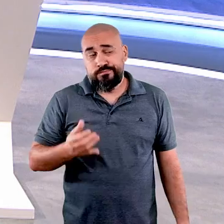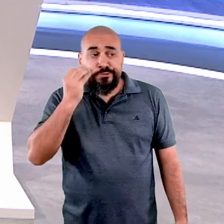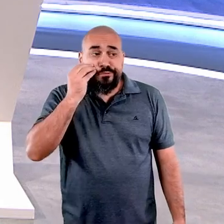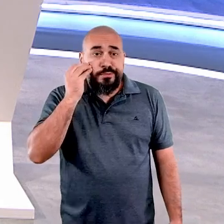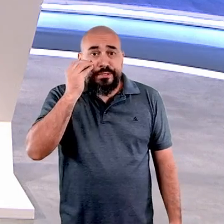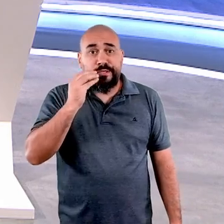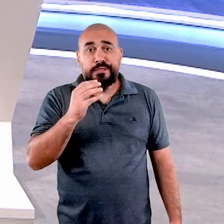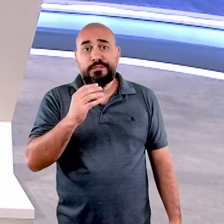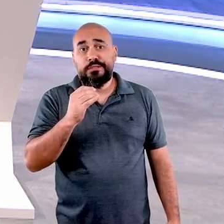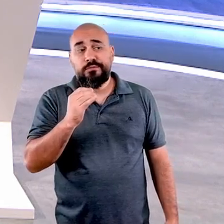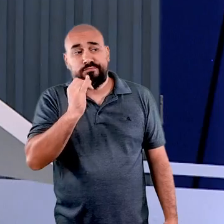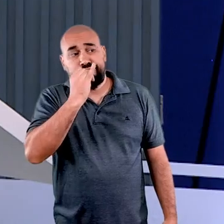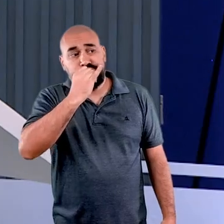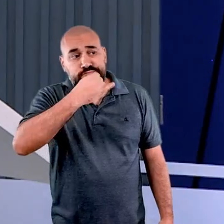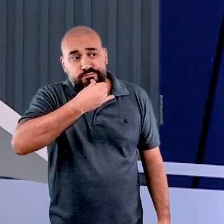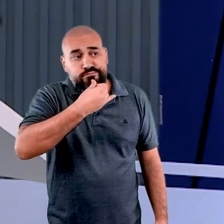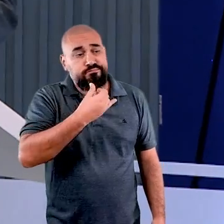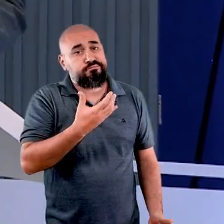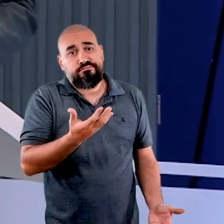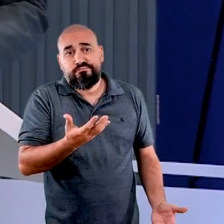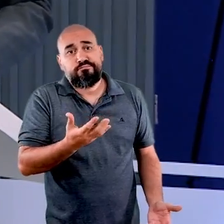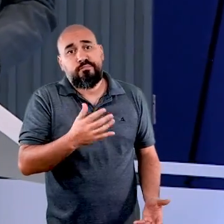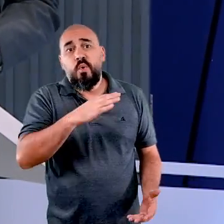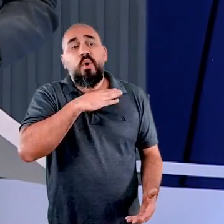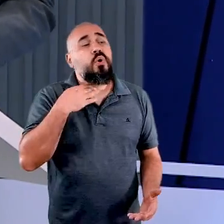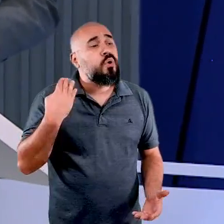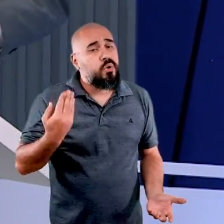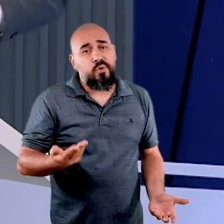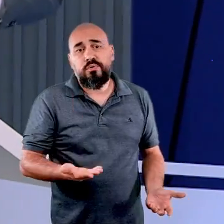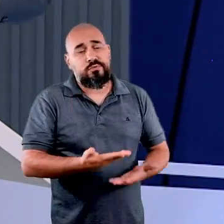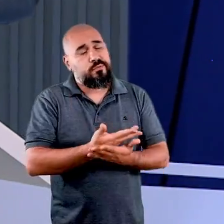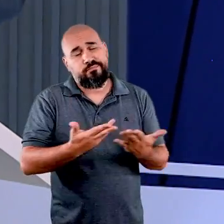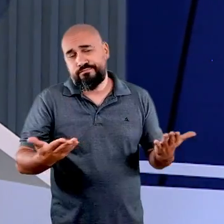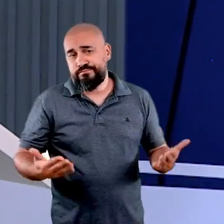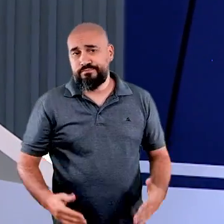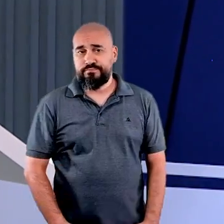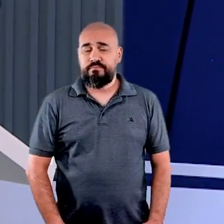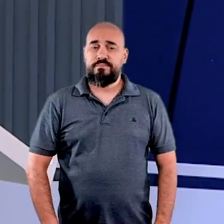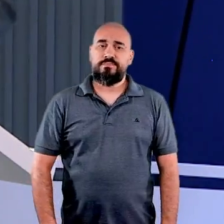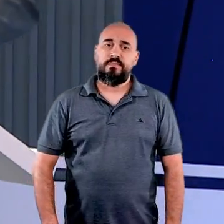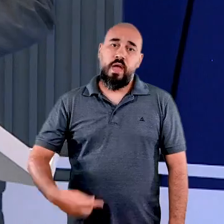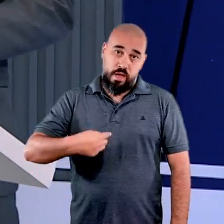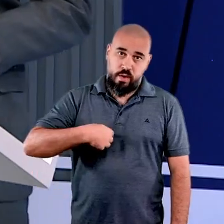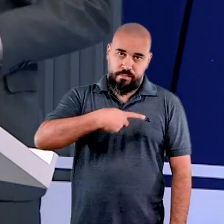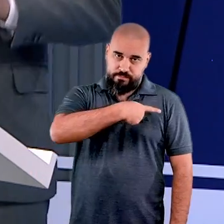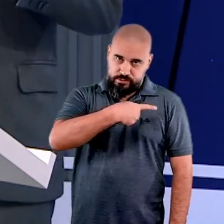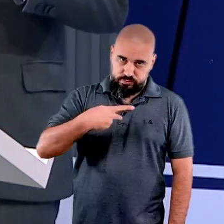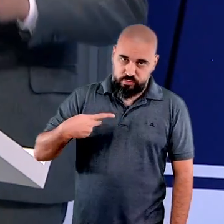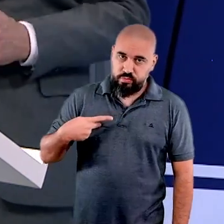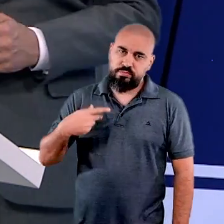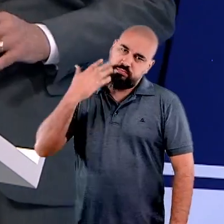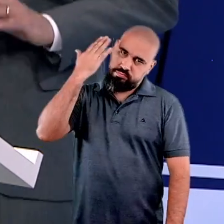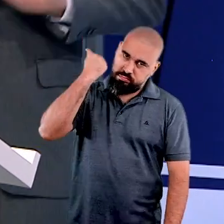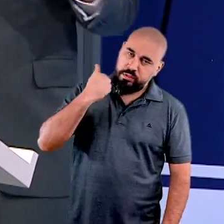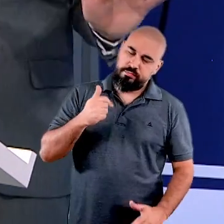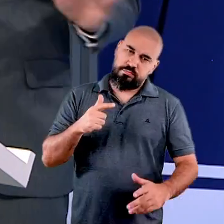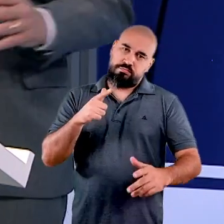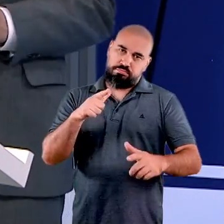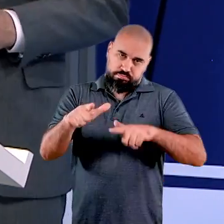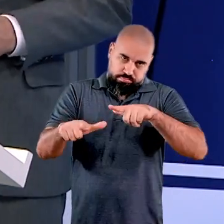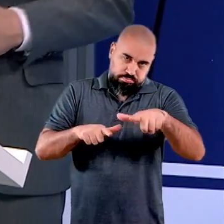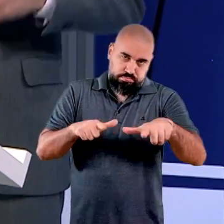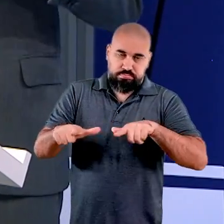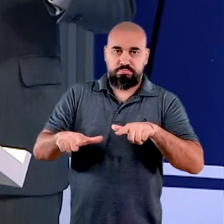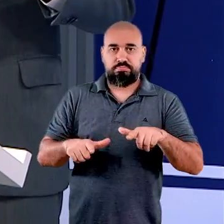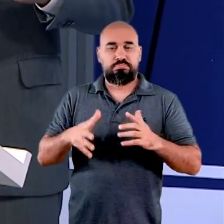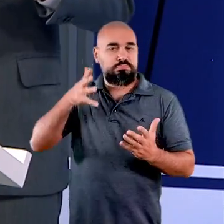morte. Como pastor, um dos meus trabalhos, e que eu vou lhe dizer que eu não gosto de